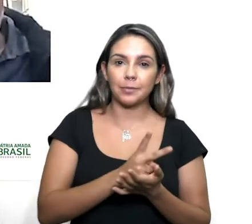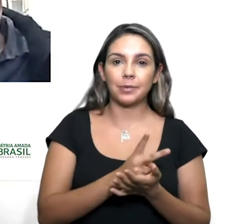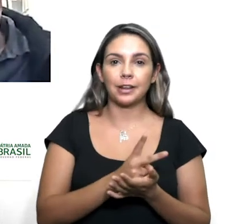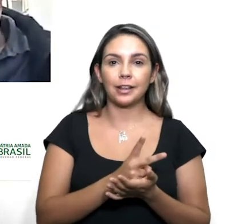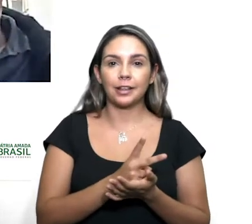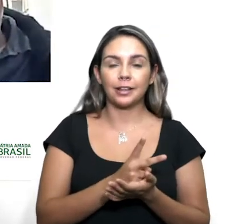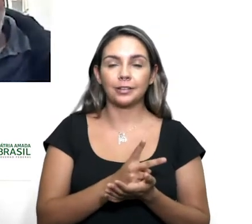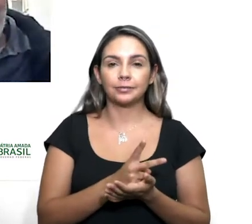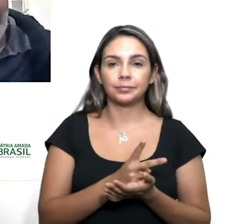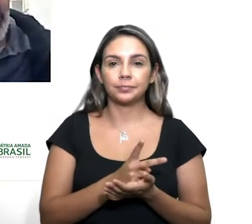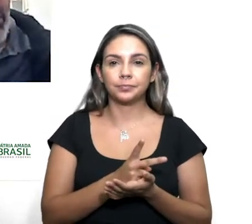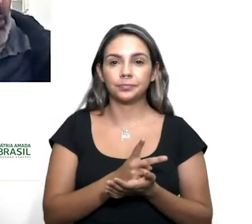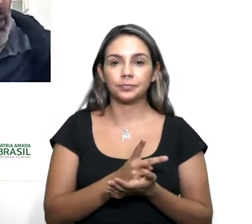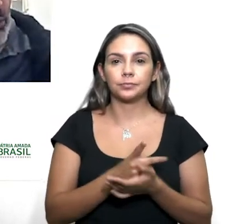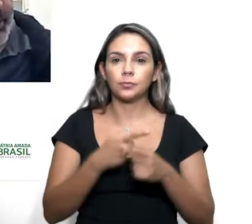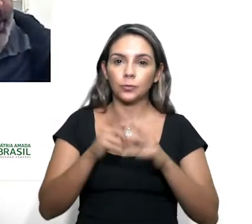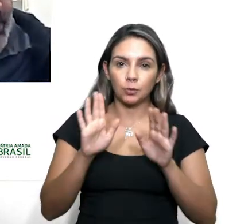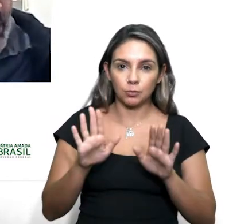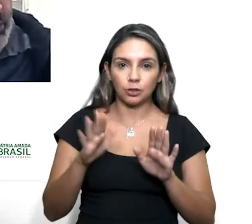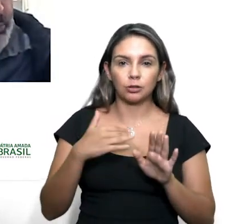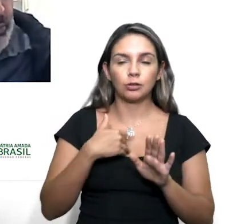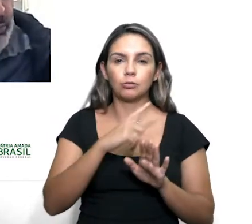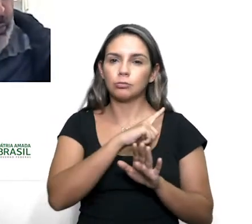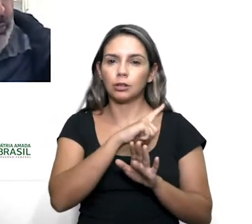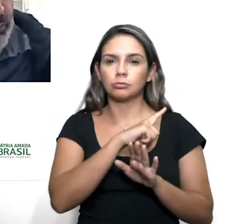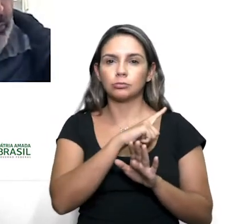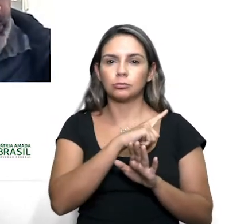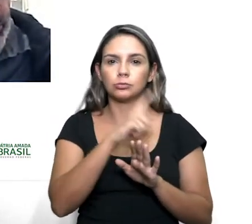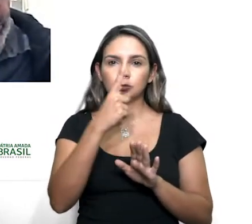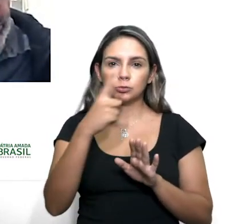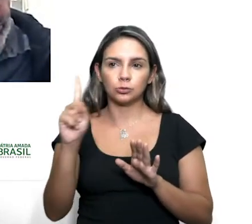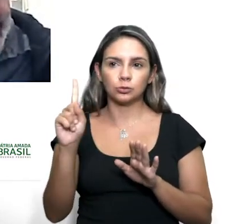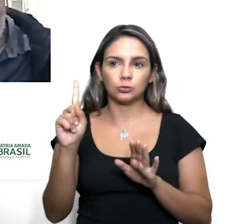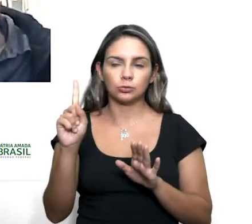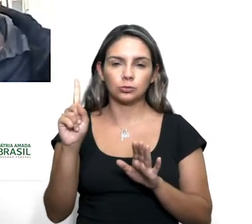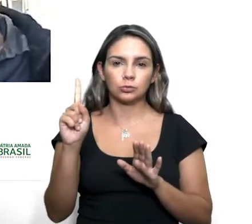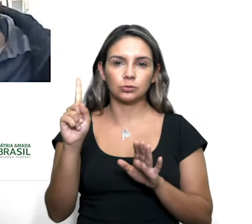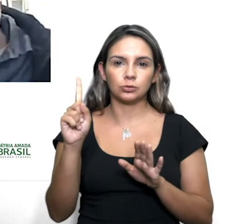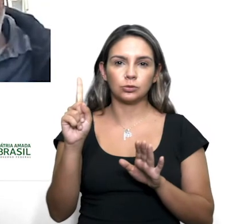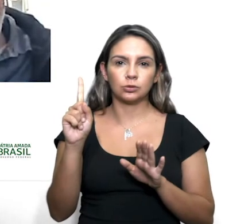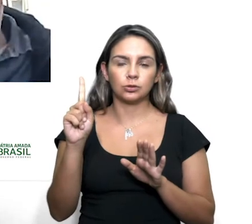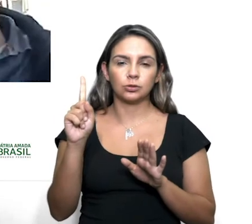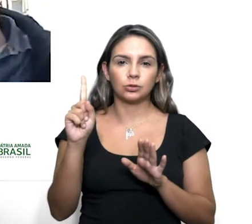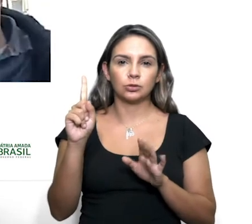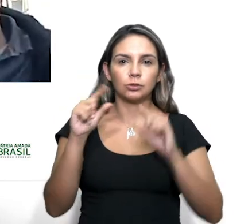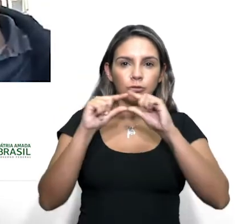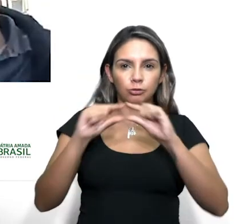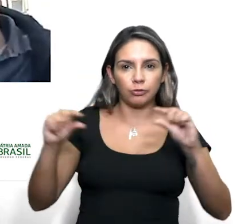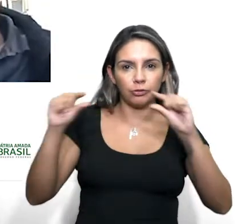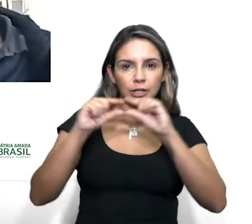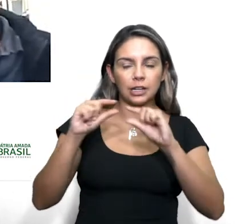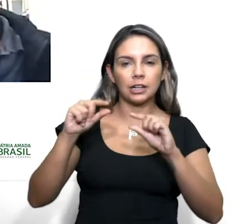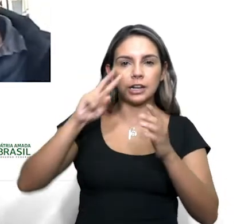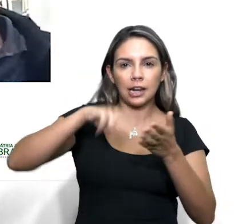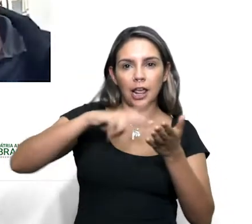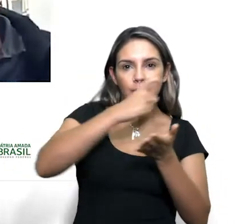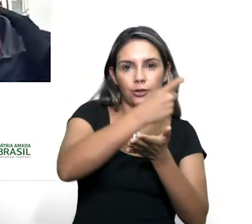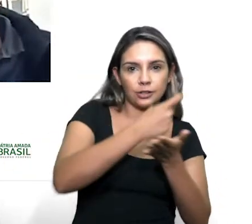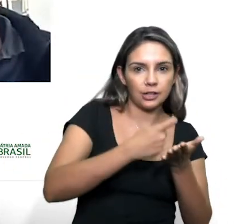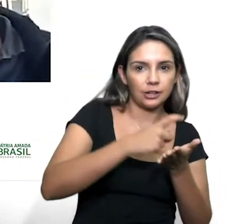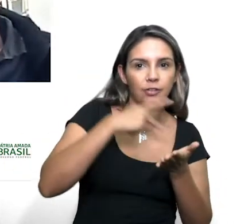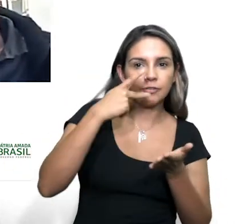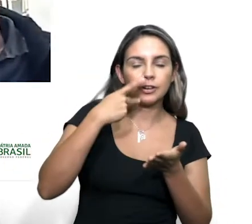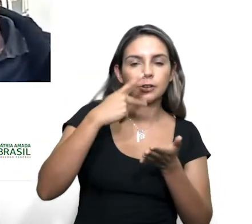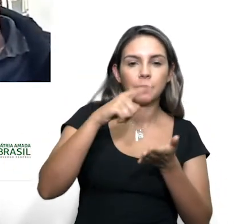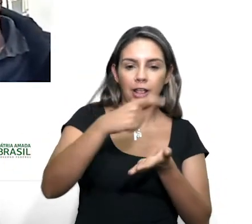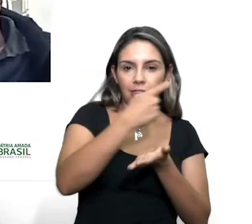última, é a penúltima. E, portanto, eu dou sempre aulas muito, muito deste tipo. Leiam este texto e vamos depois falar sobre